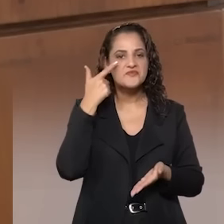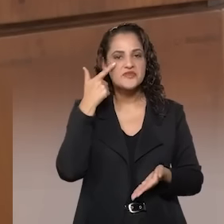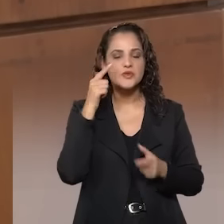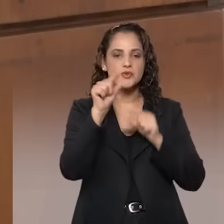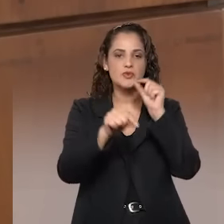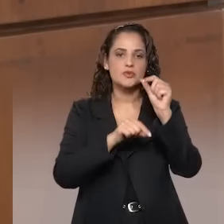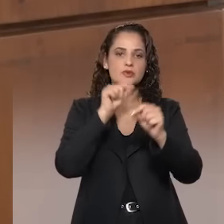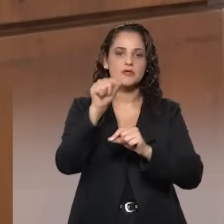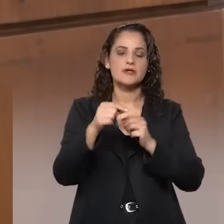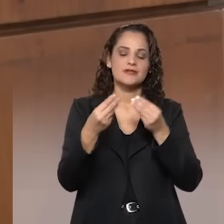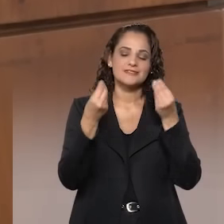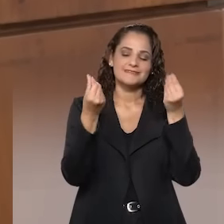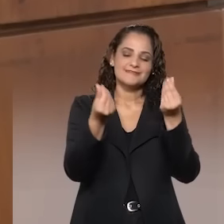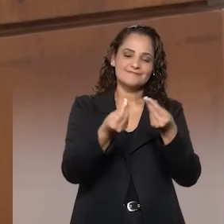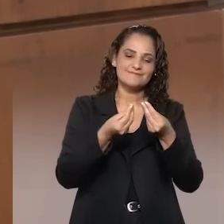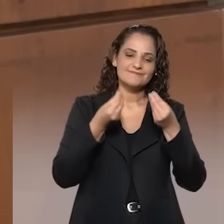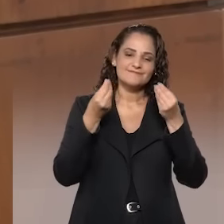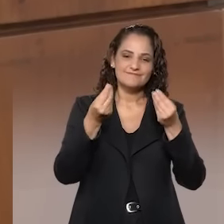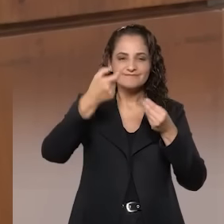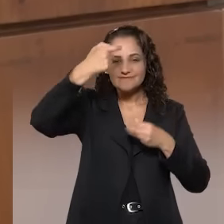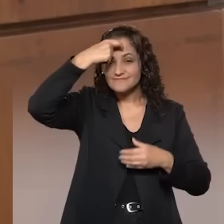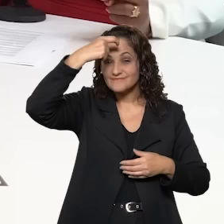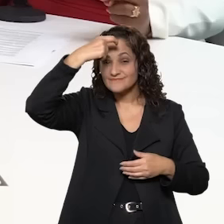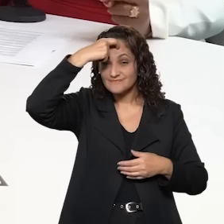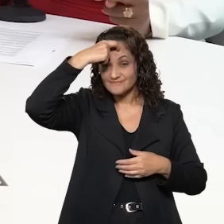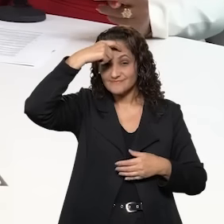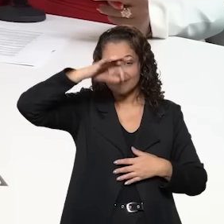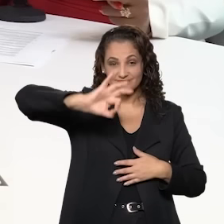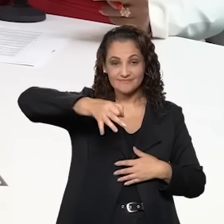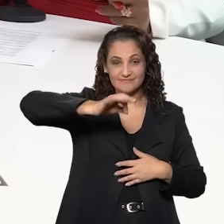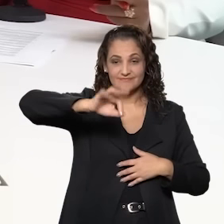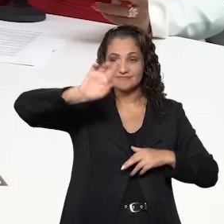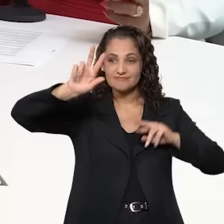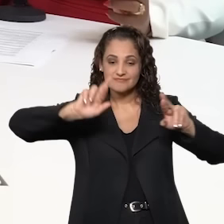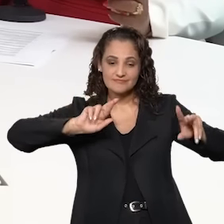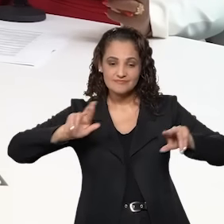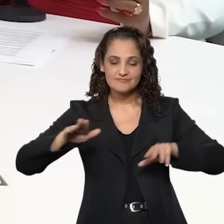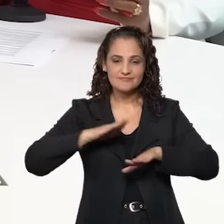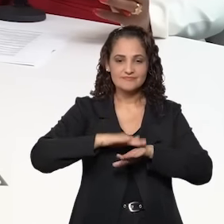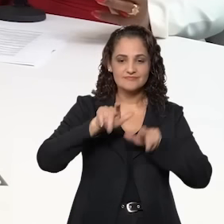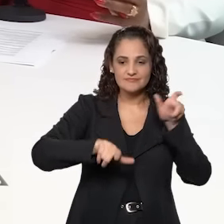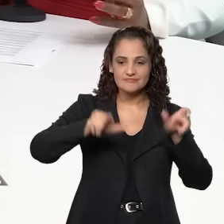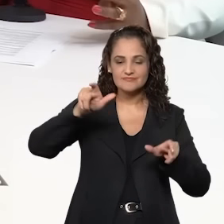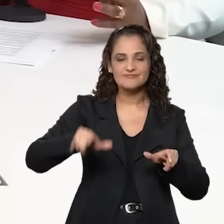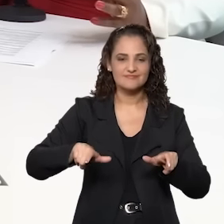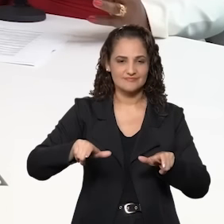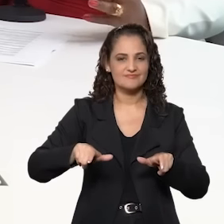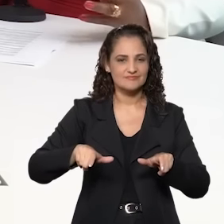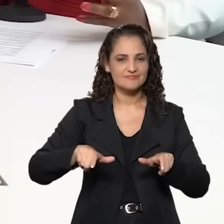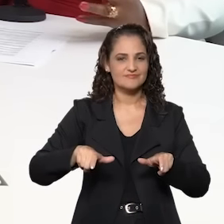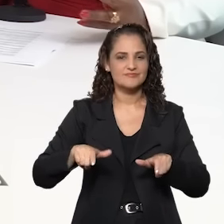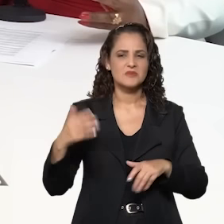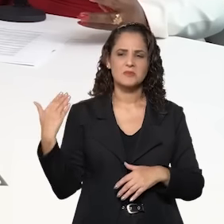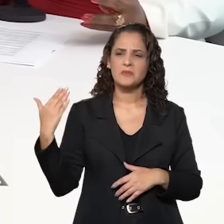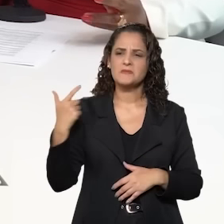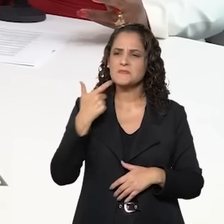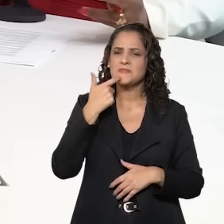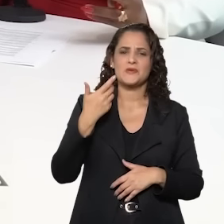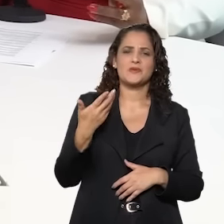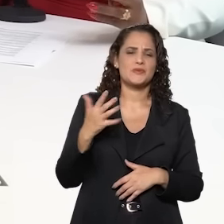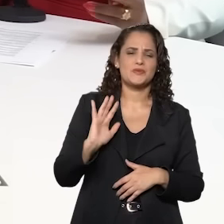vejo isso mais eh a consciência né dos diferentes atores do que num passado muito